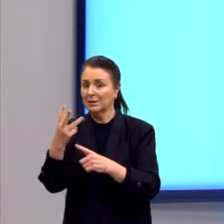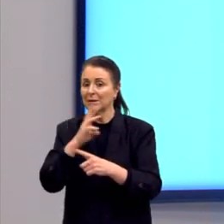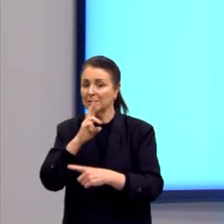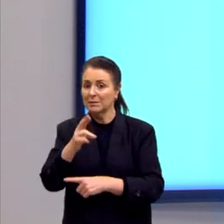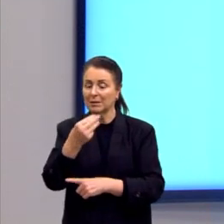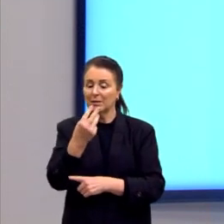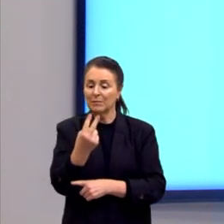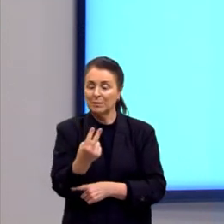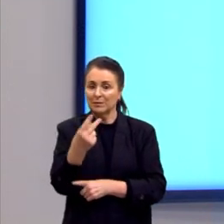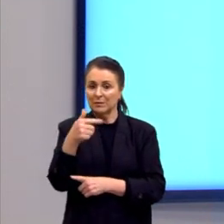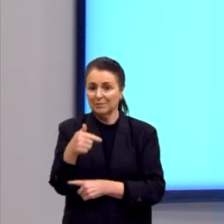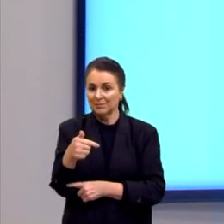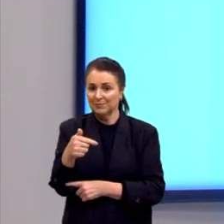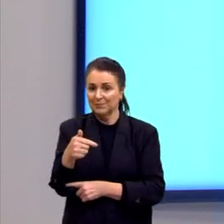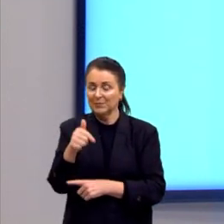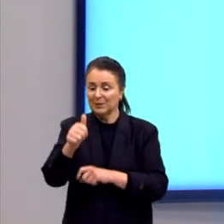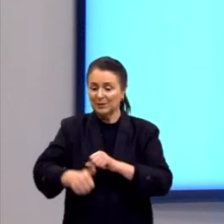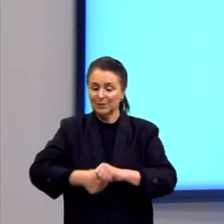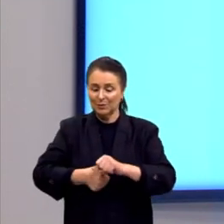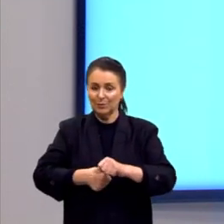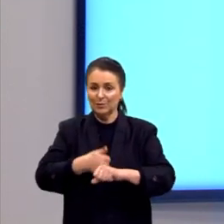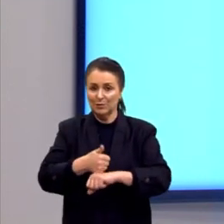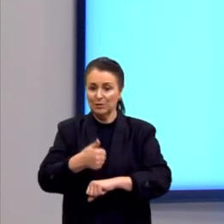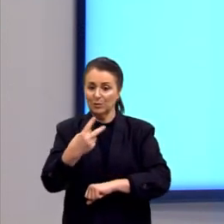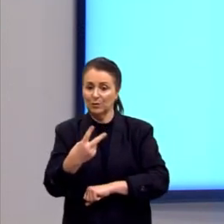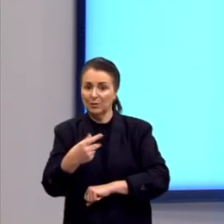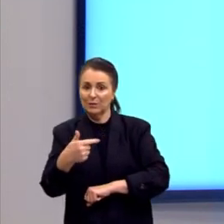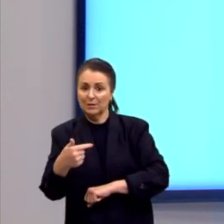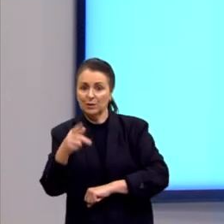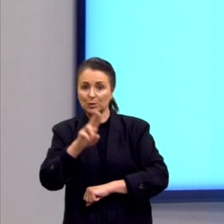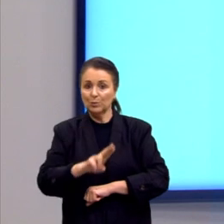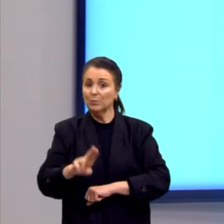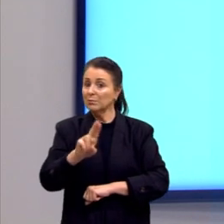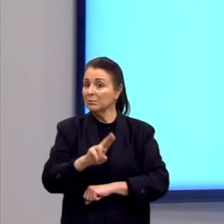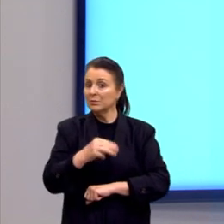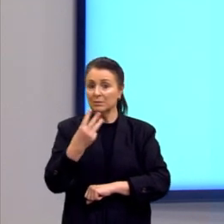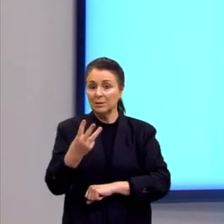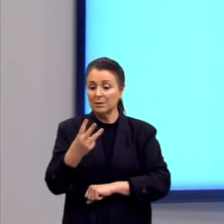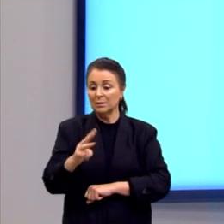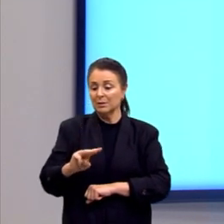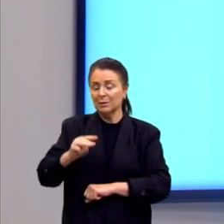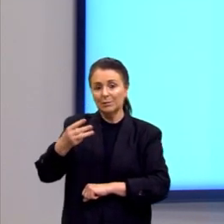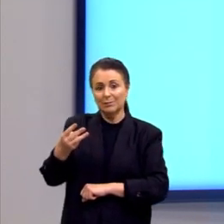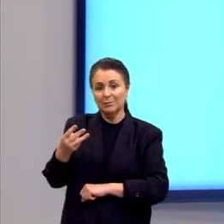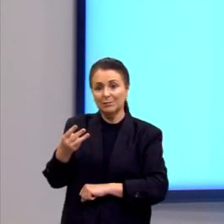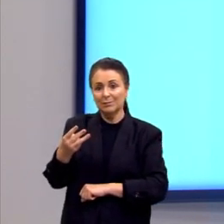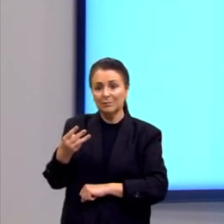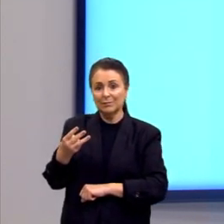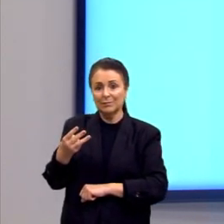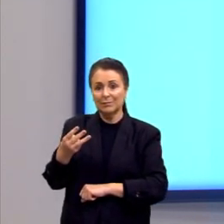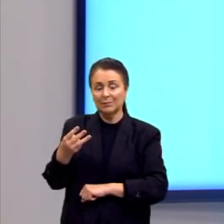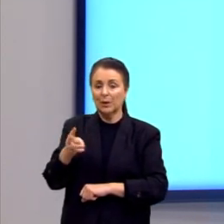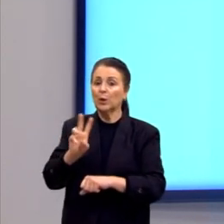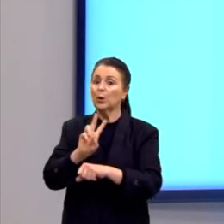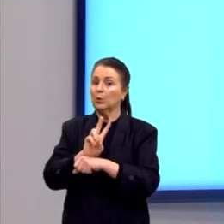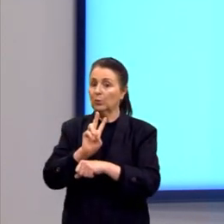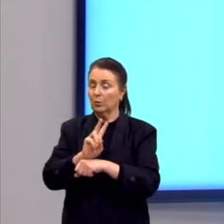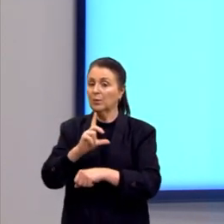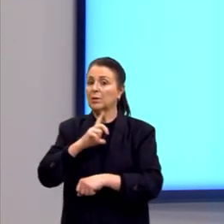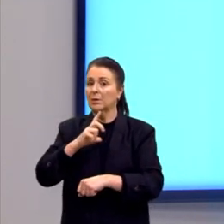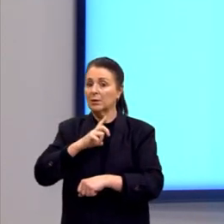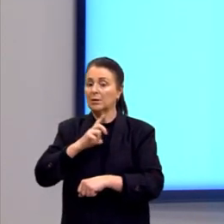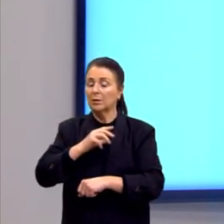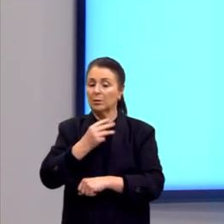27 então nós vamos substituir o 27 por três elevado ao cubo cuidando que nós Ainda